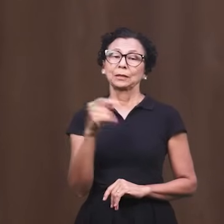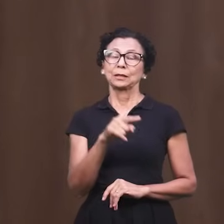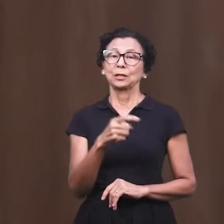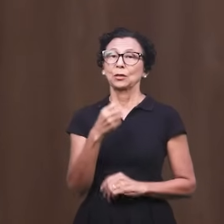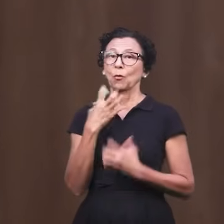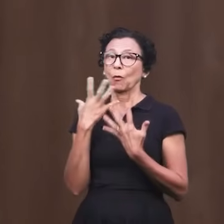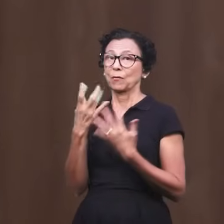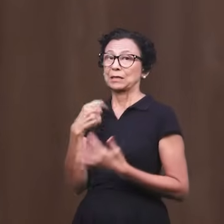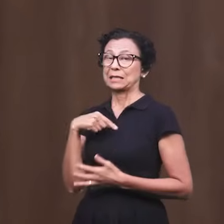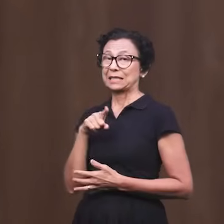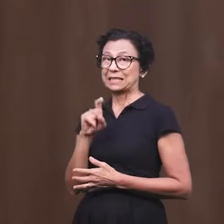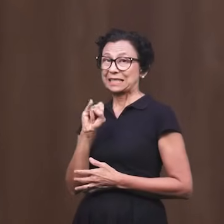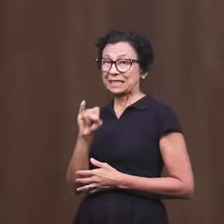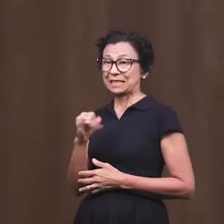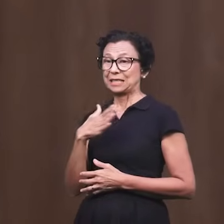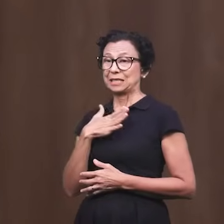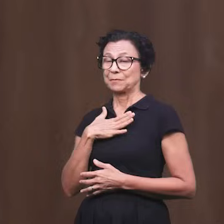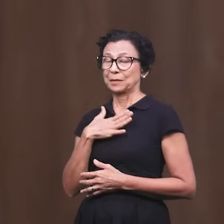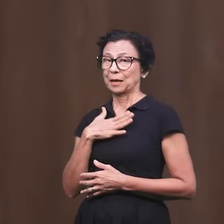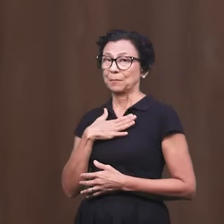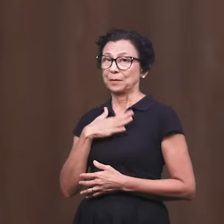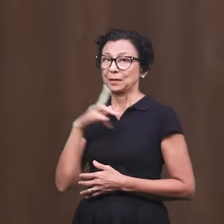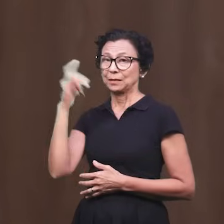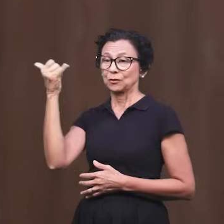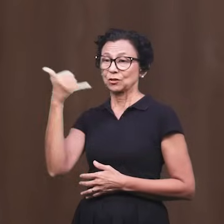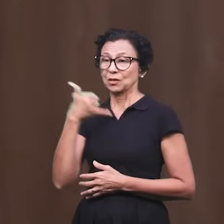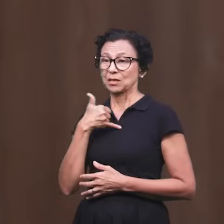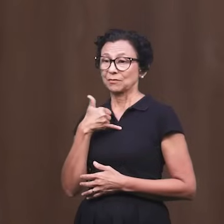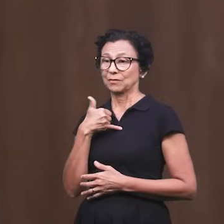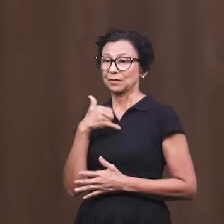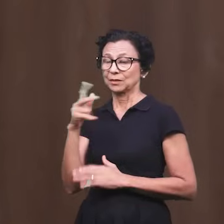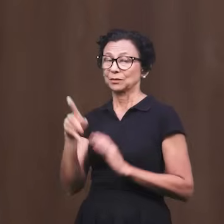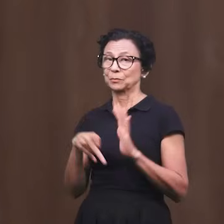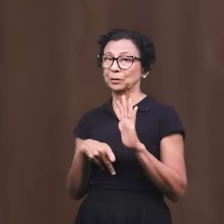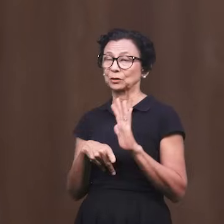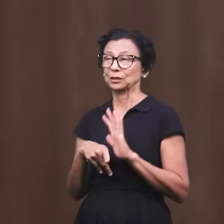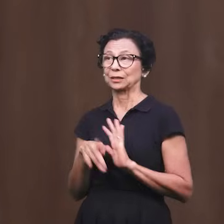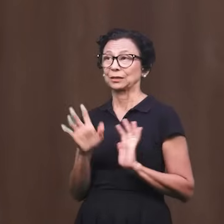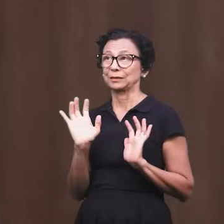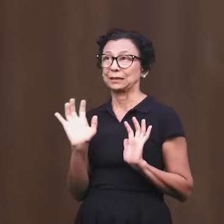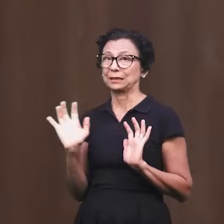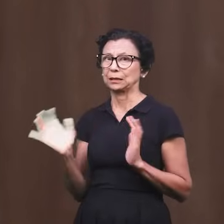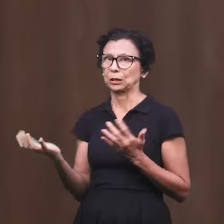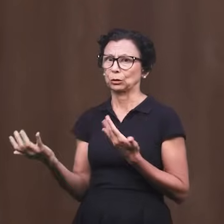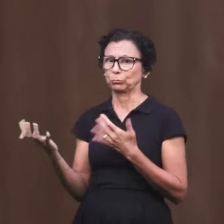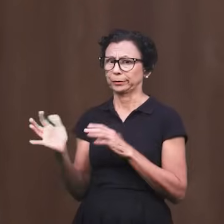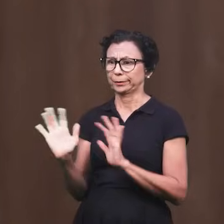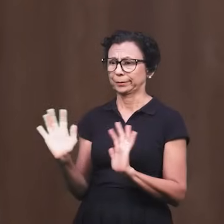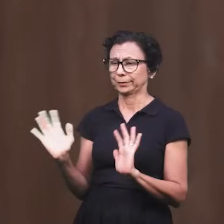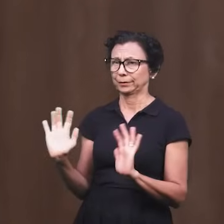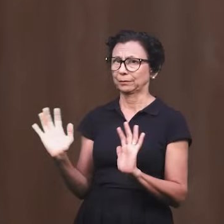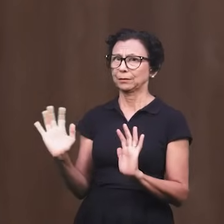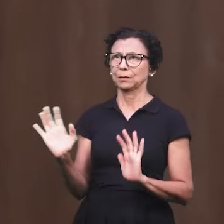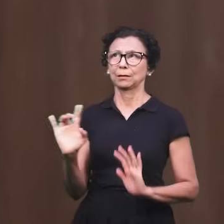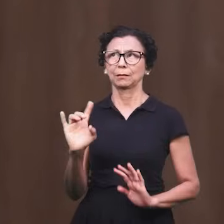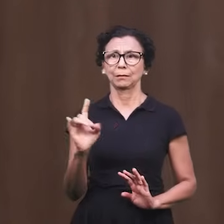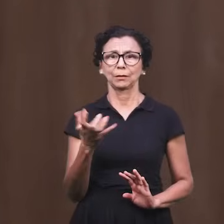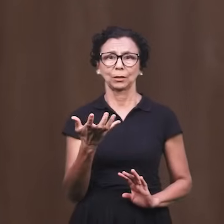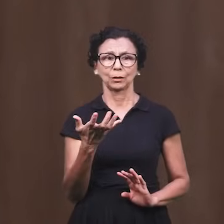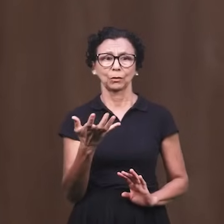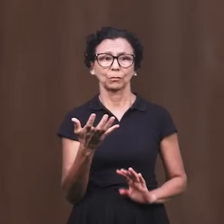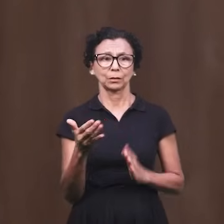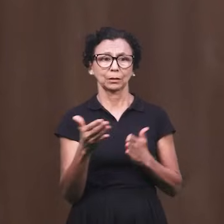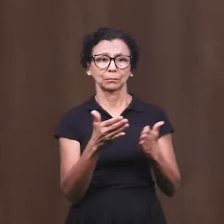fosse para mim eu não queria. Mas quando o Senhor revela, não tem eu não queria. Eu quero viver o caminho, eu quero